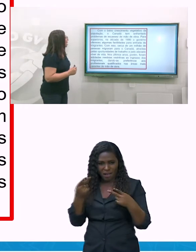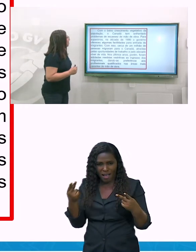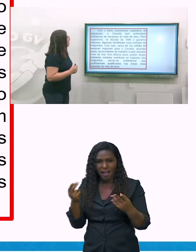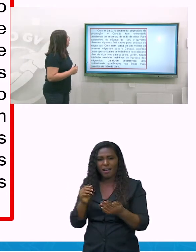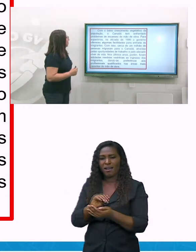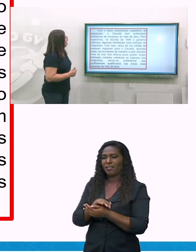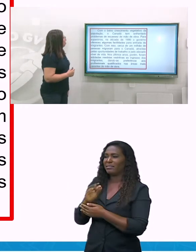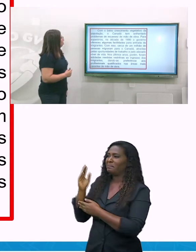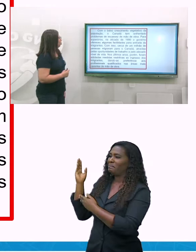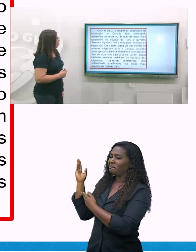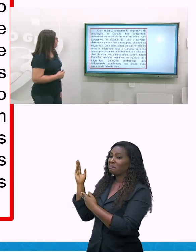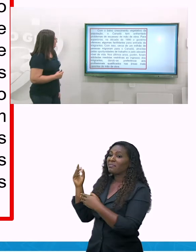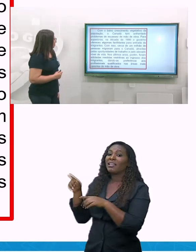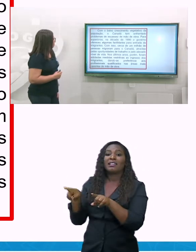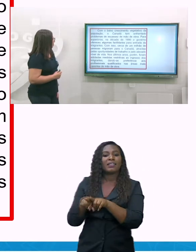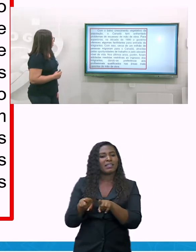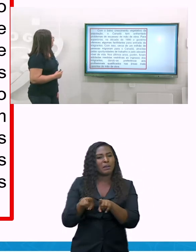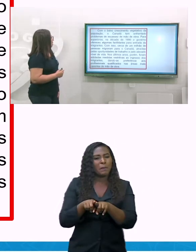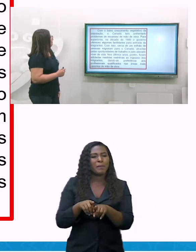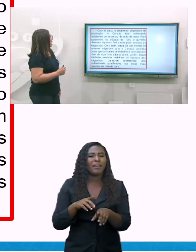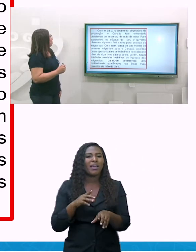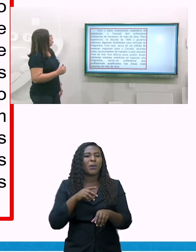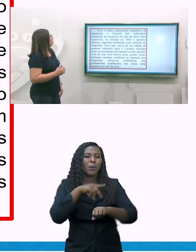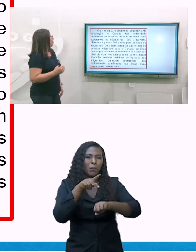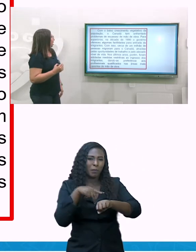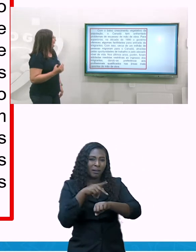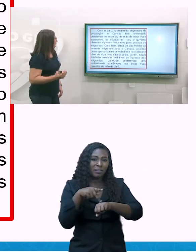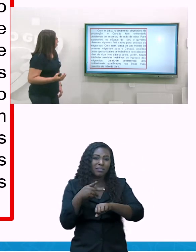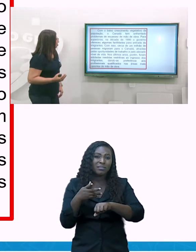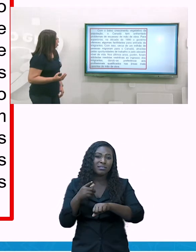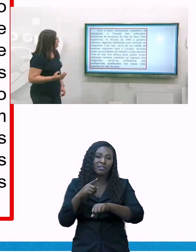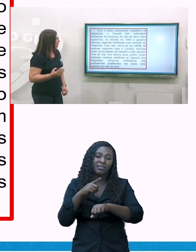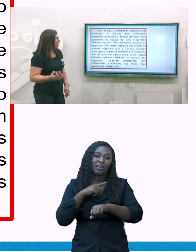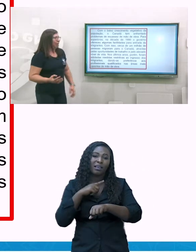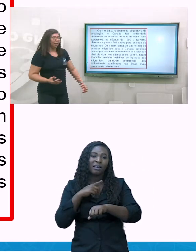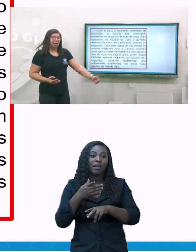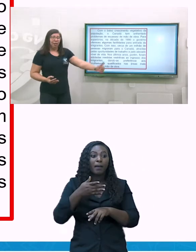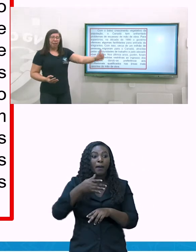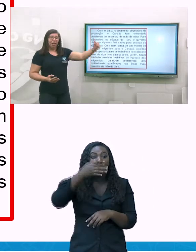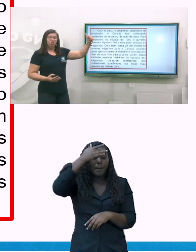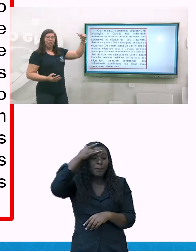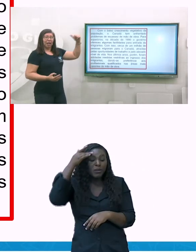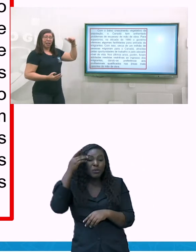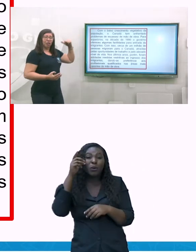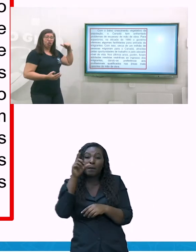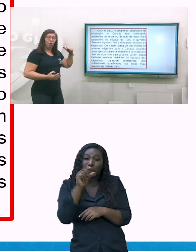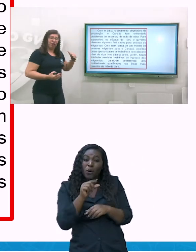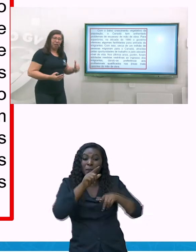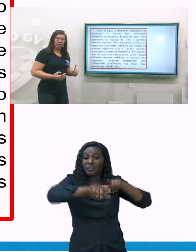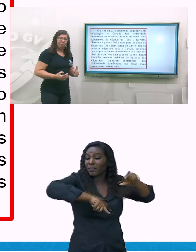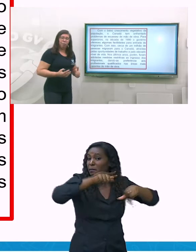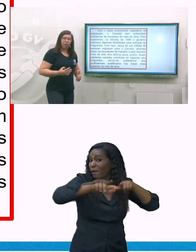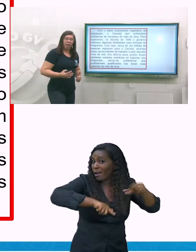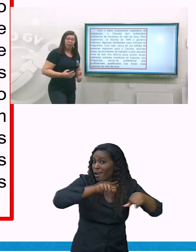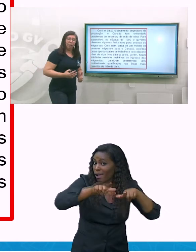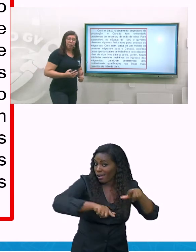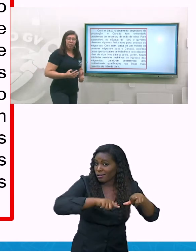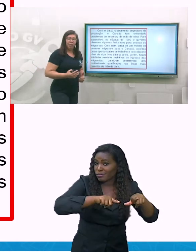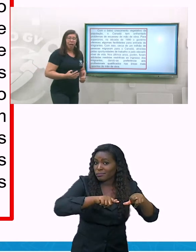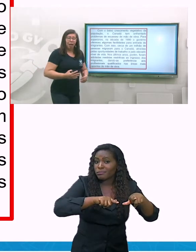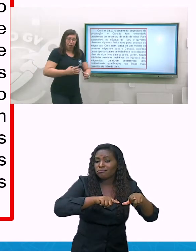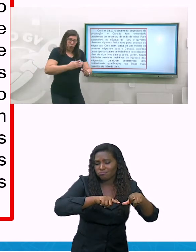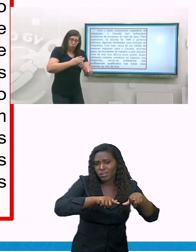de escassez de mão de obra. Para superá-los, olha bem, desde a década de 90, por